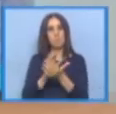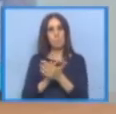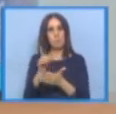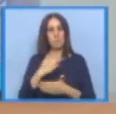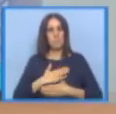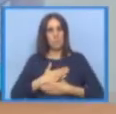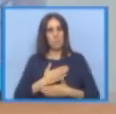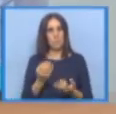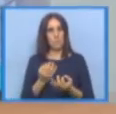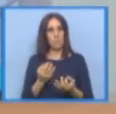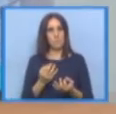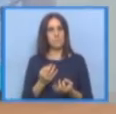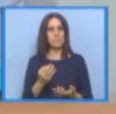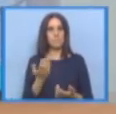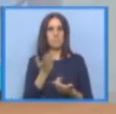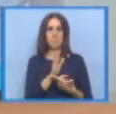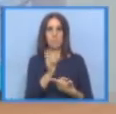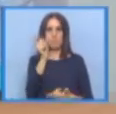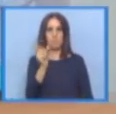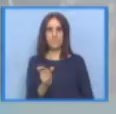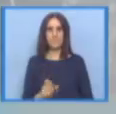esposa. Enfim, é um exemplo.